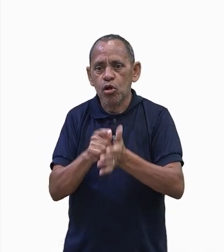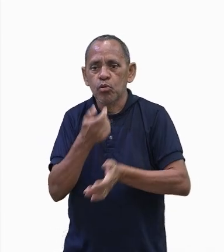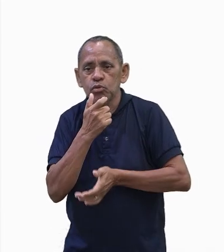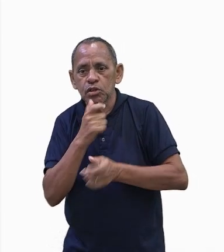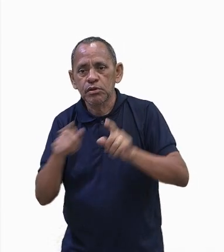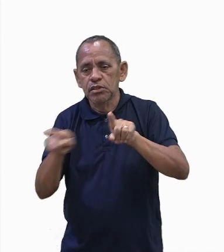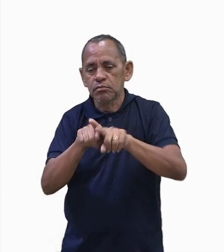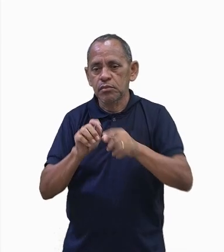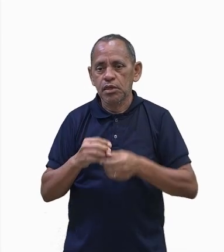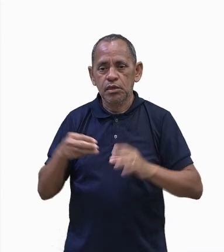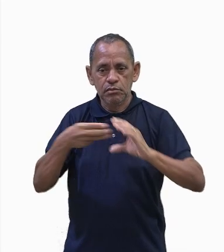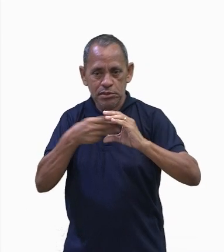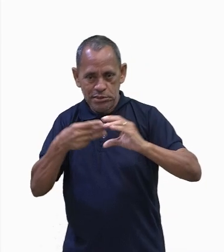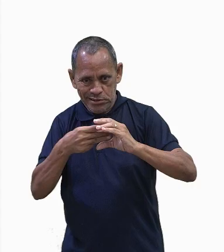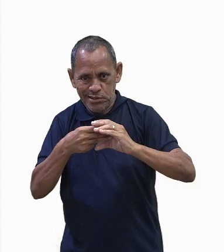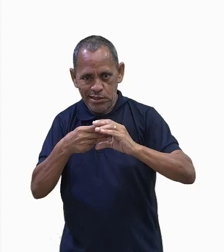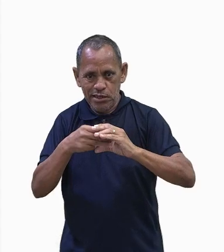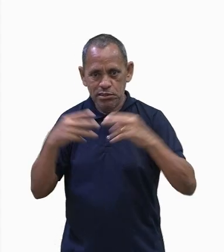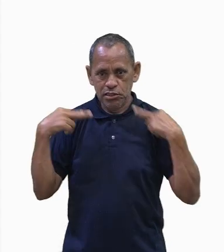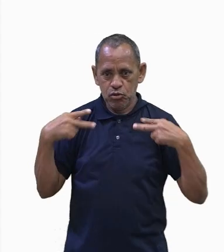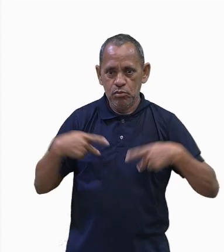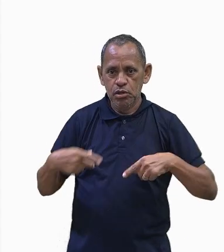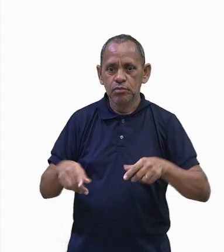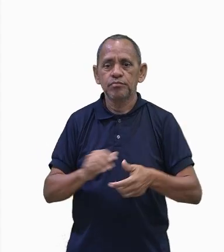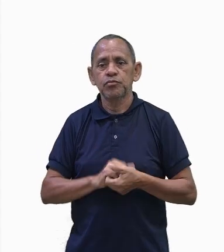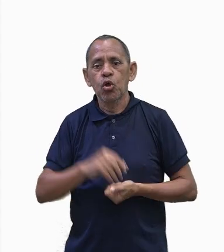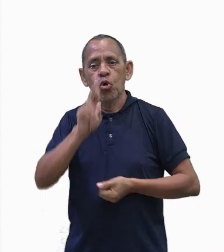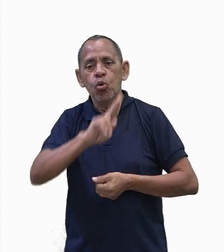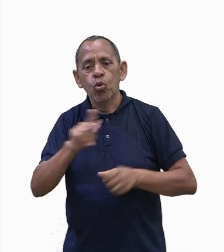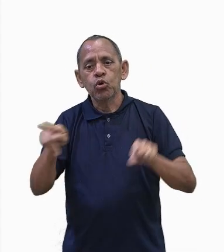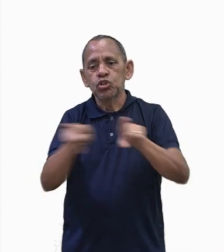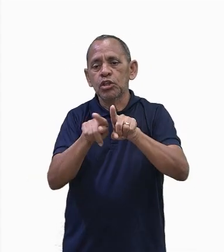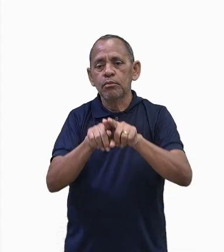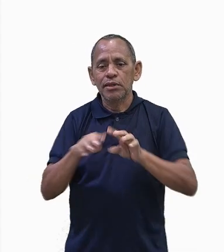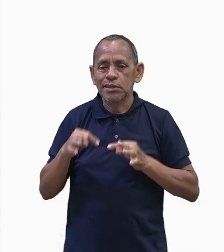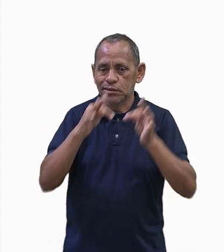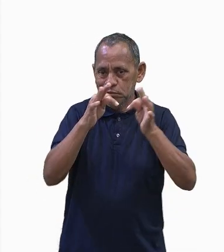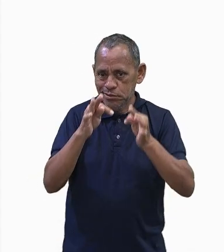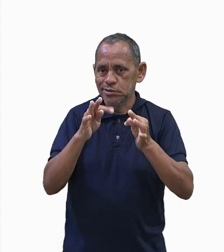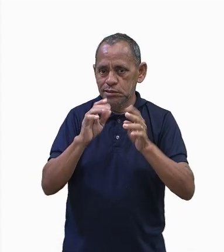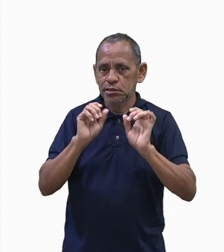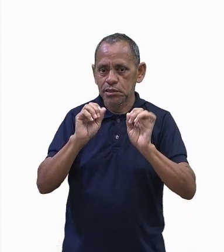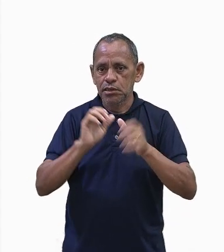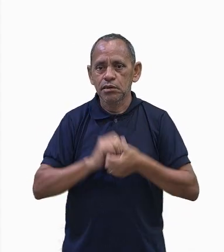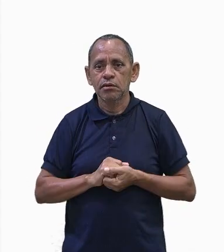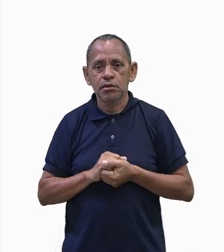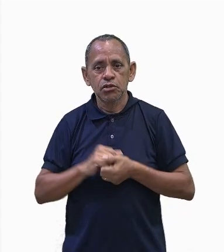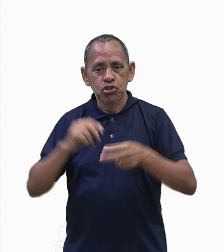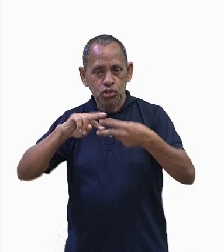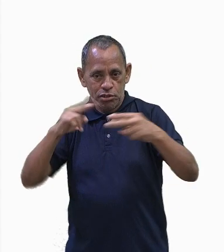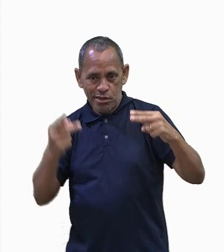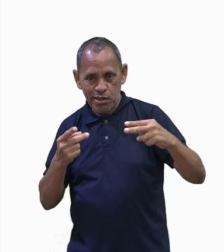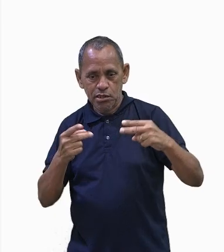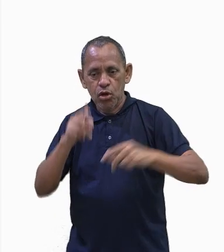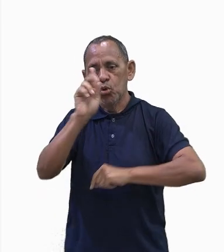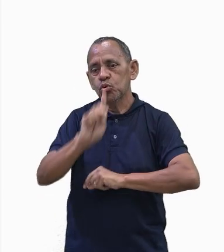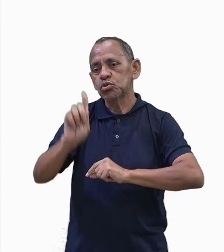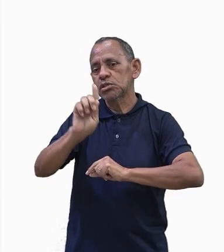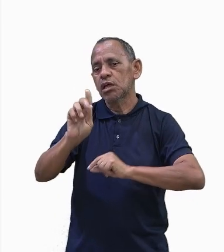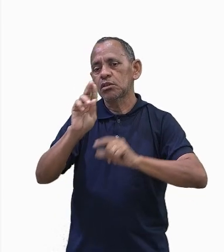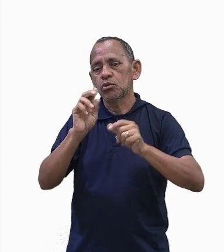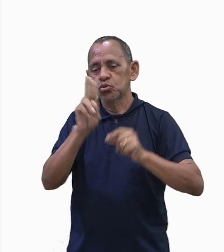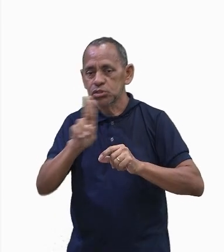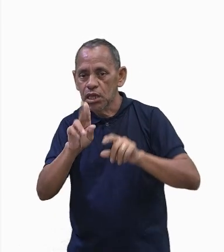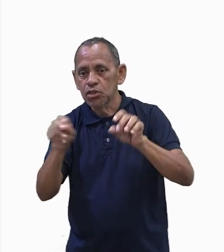das aplicações ainda dessa, né, tecnologia da engenharia genética foi utilizada na clonagem. Vocês já ouviram